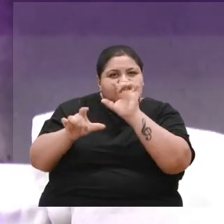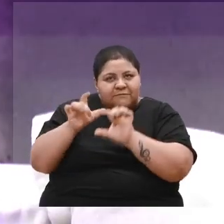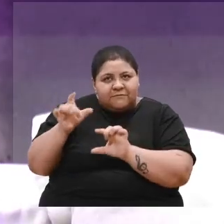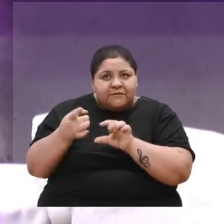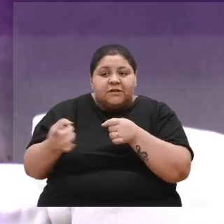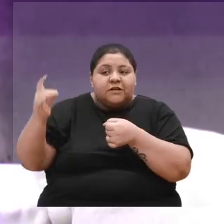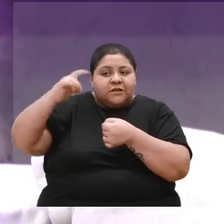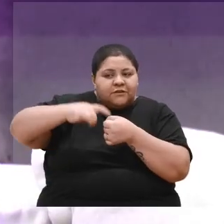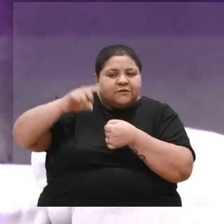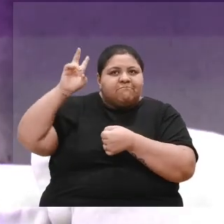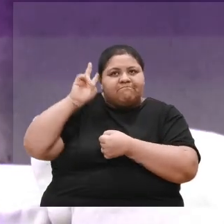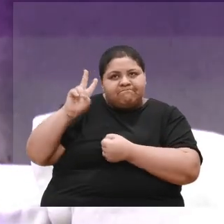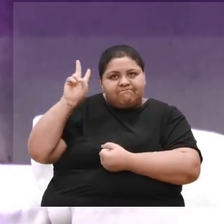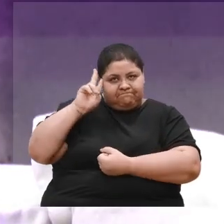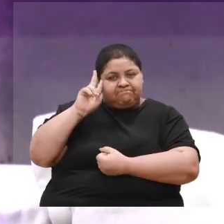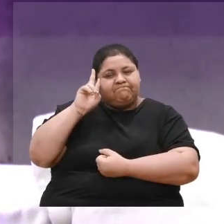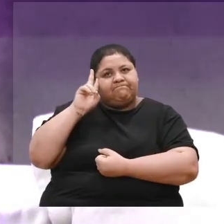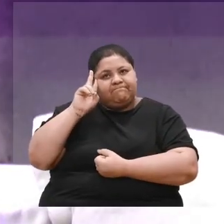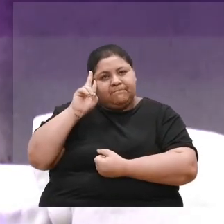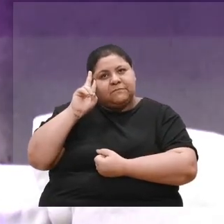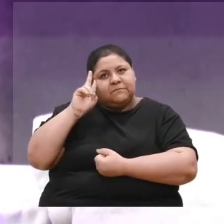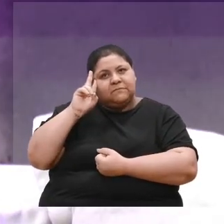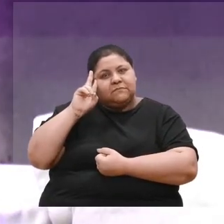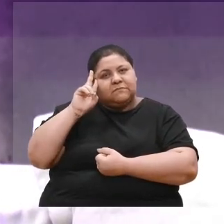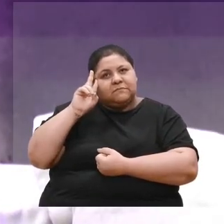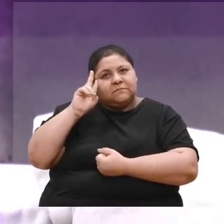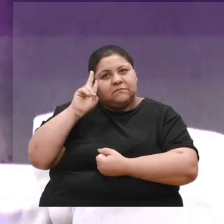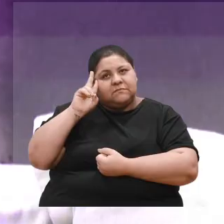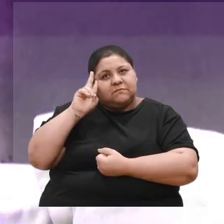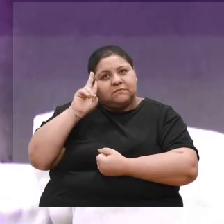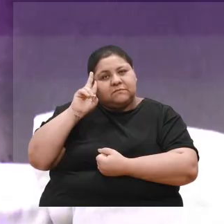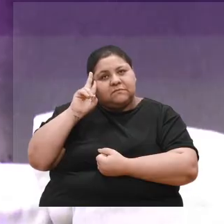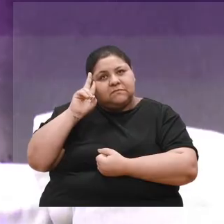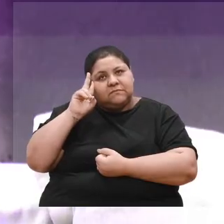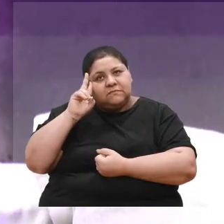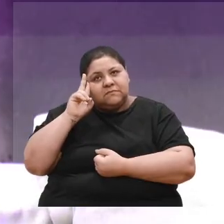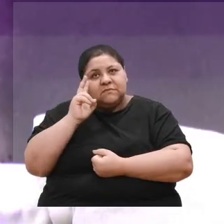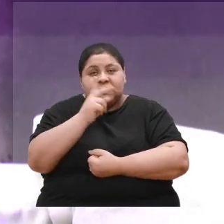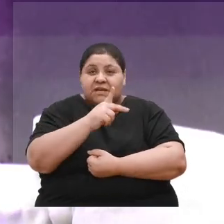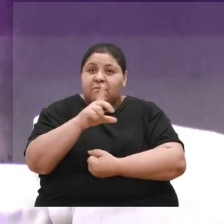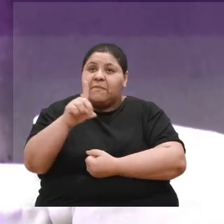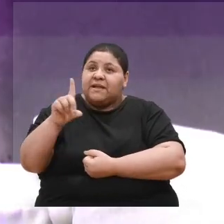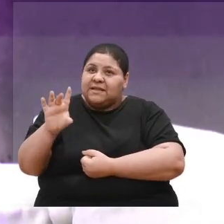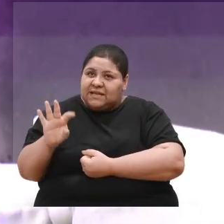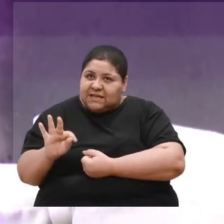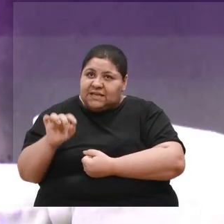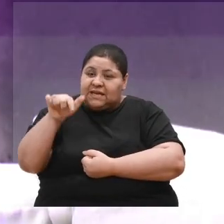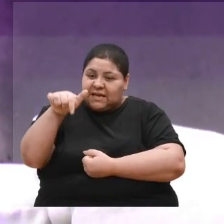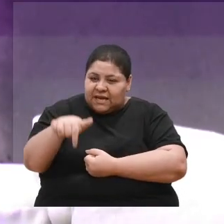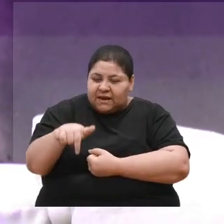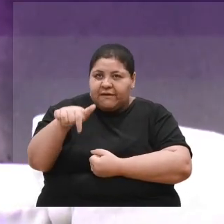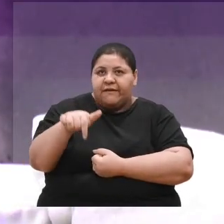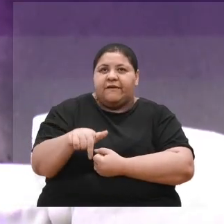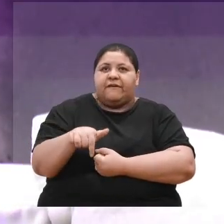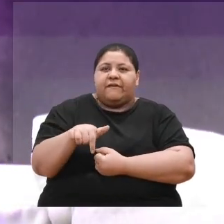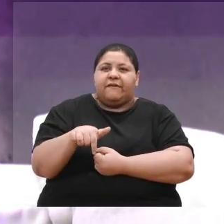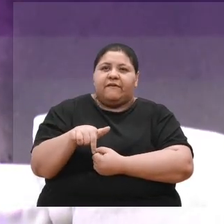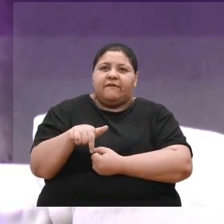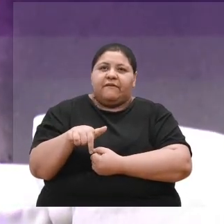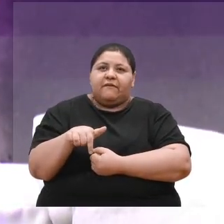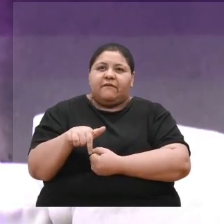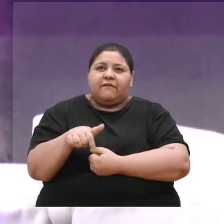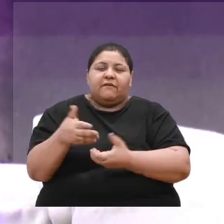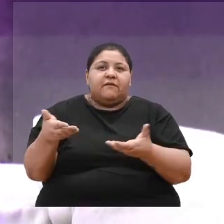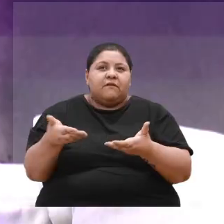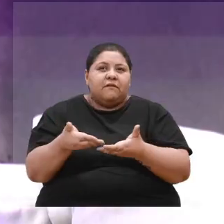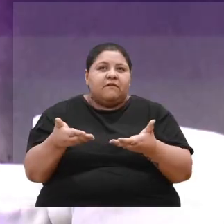e retomou a história, de certa forma, se retomou as rédeas do PDT aqui em Caxias e se colocou ele no...